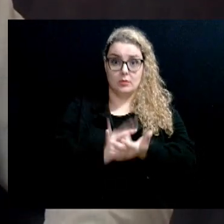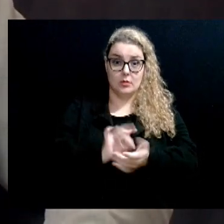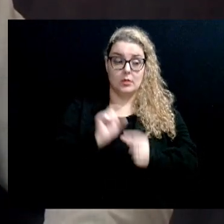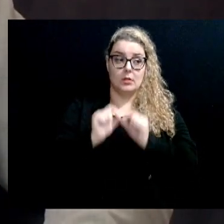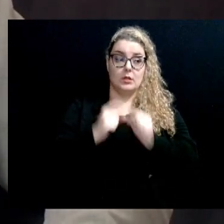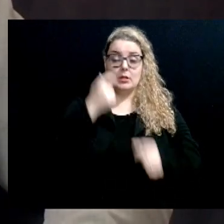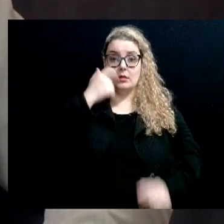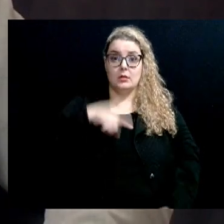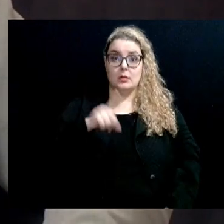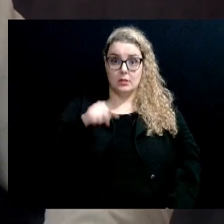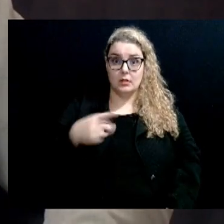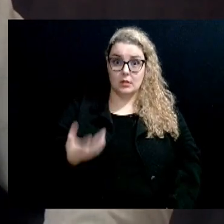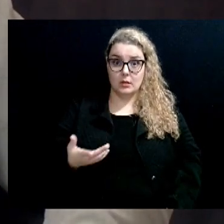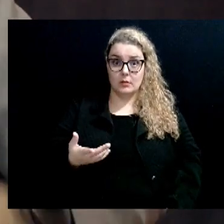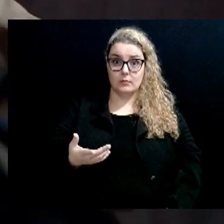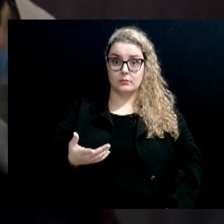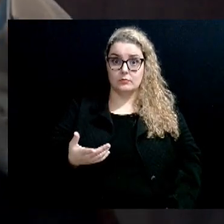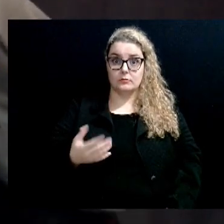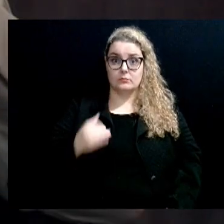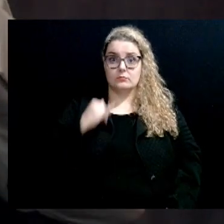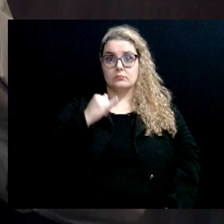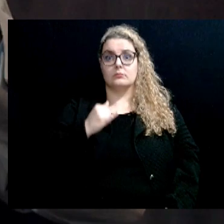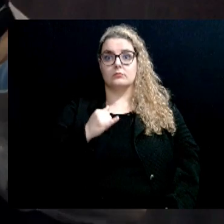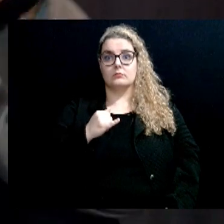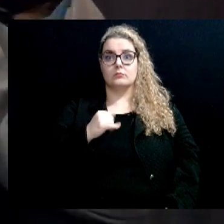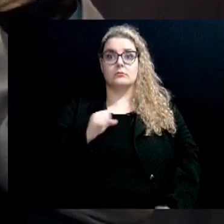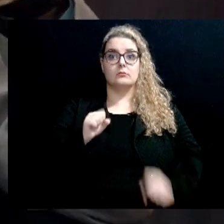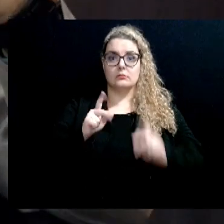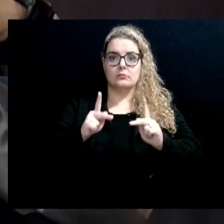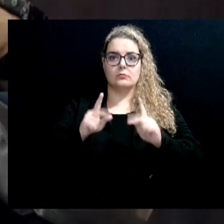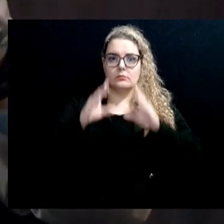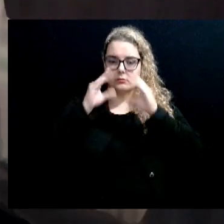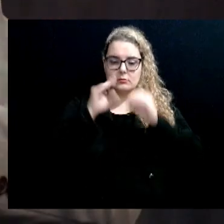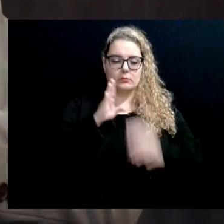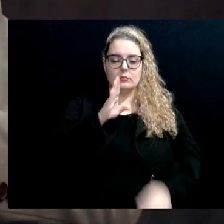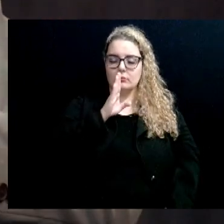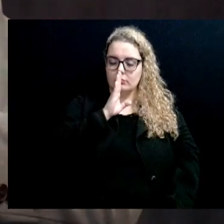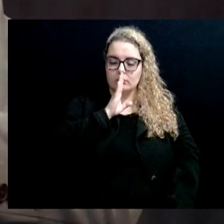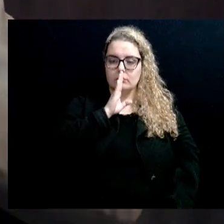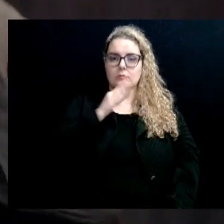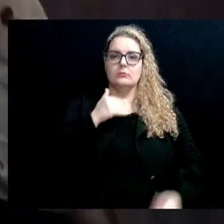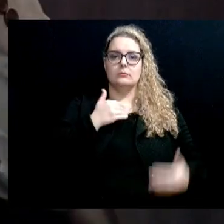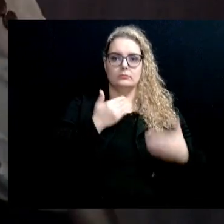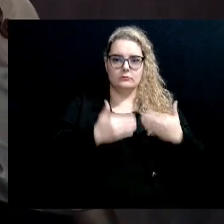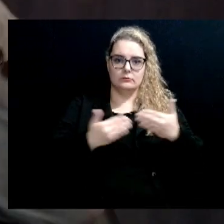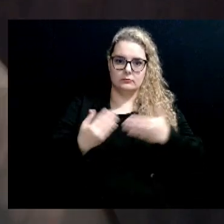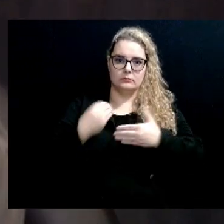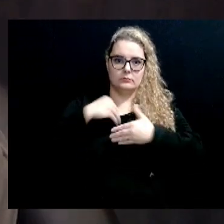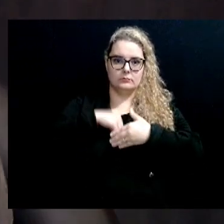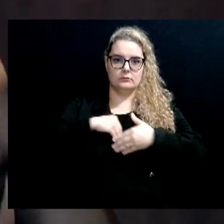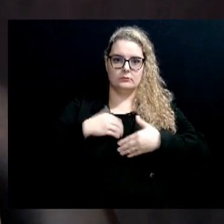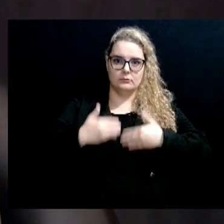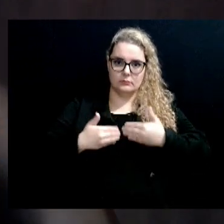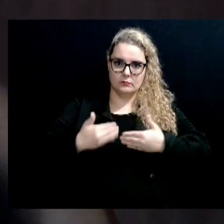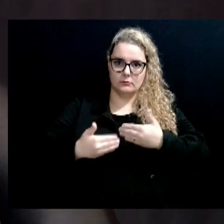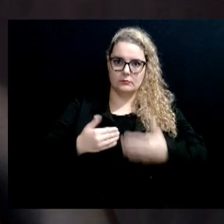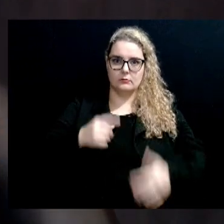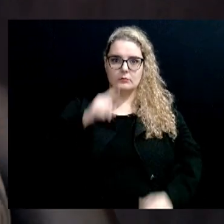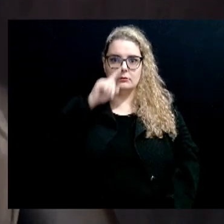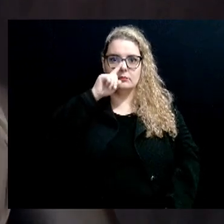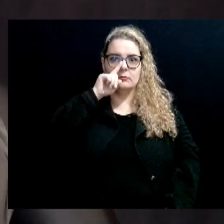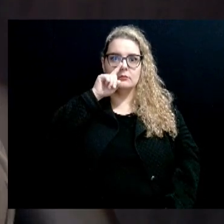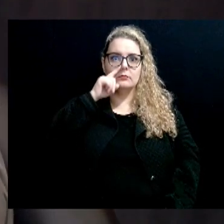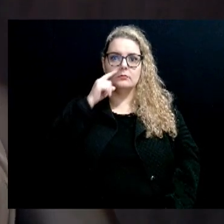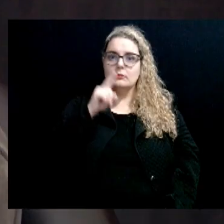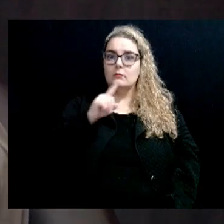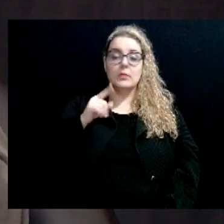Nossa. E ela falou assim, tá bom. Daí ela ficou ali em silêncio, né? É um processo interno dela. E começou a escorrer uma lágrima, mas não aquela lágrima de tristeza, né?